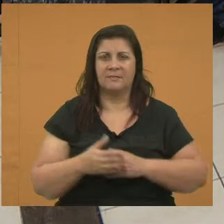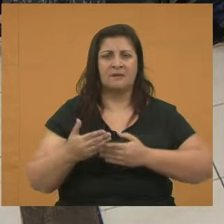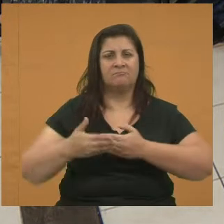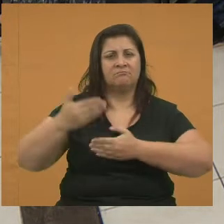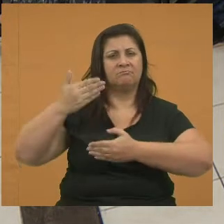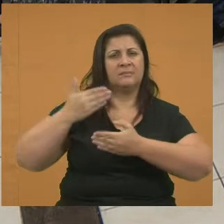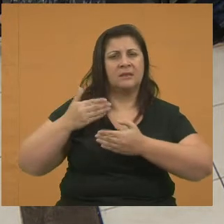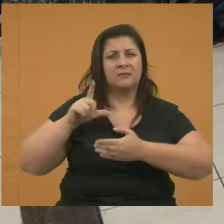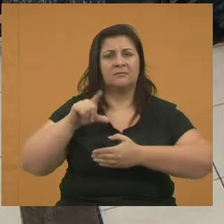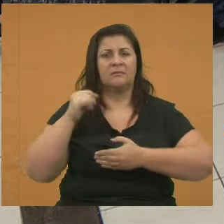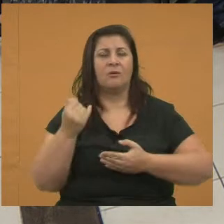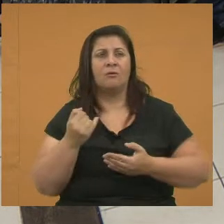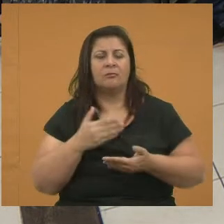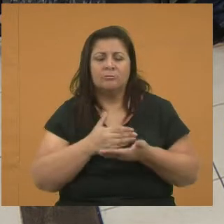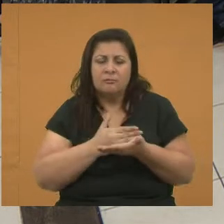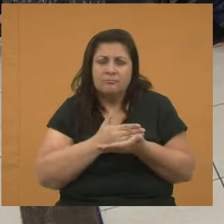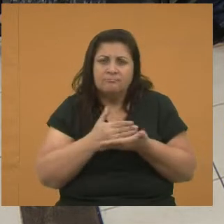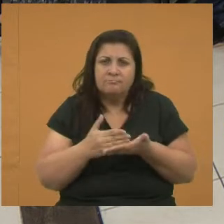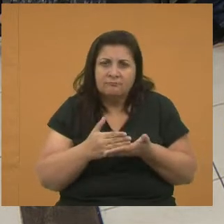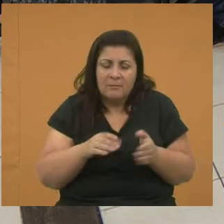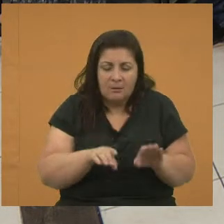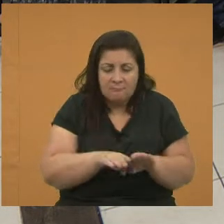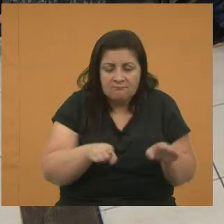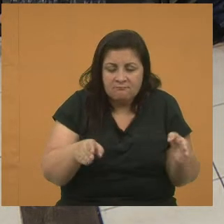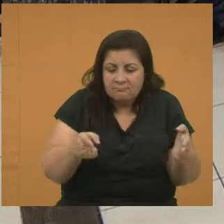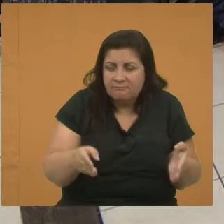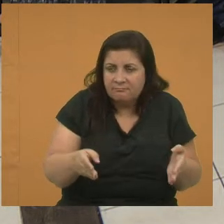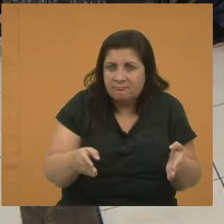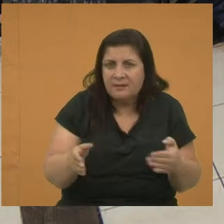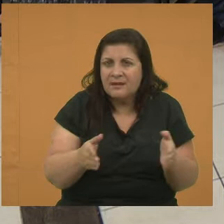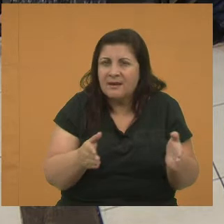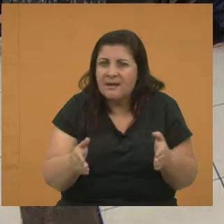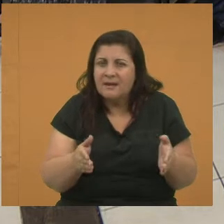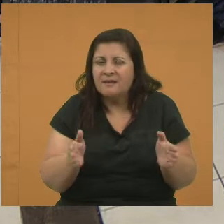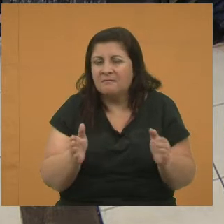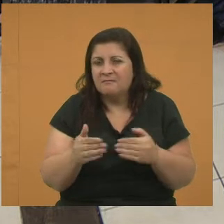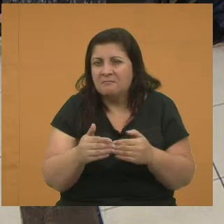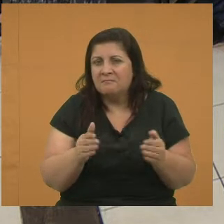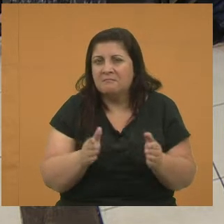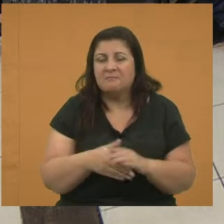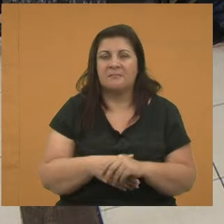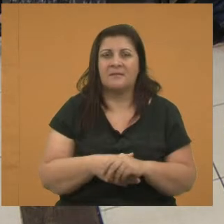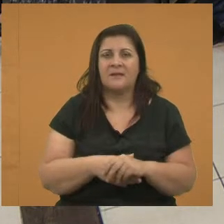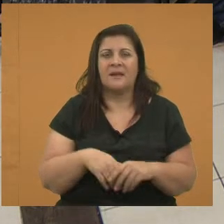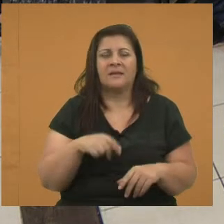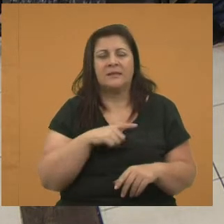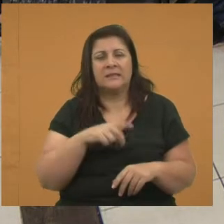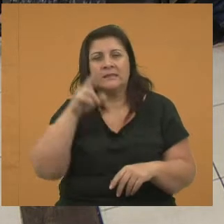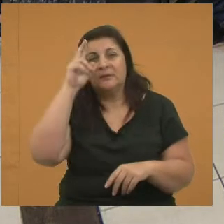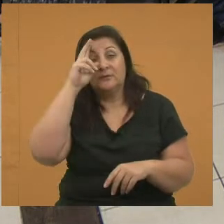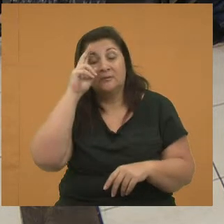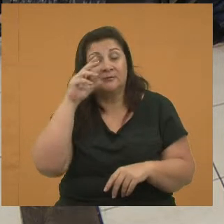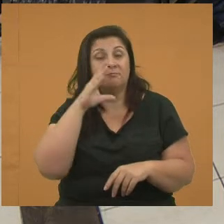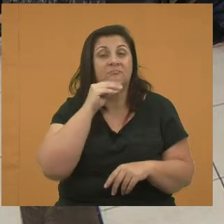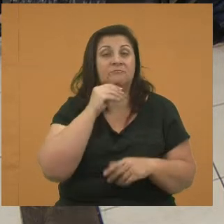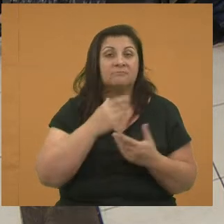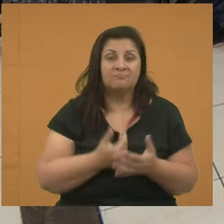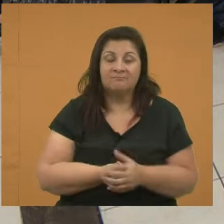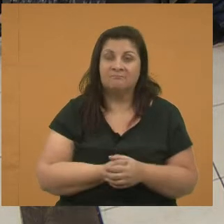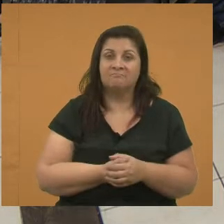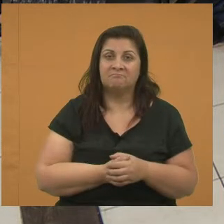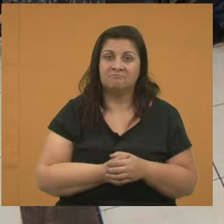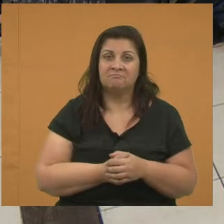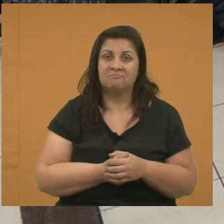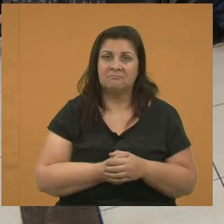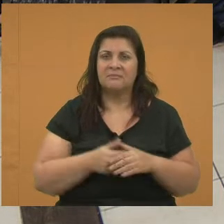a história do primeiro balcão, tem a história das instalações, tem a história dos funcionários, tem a história